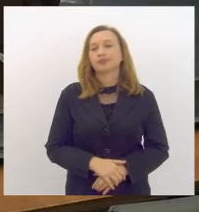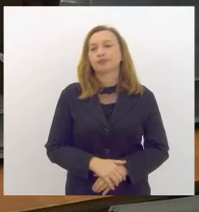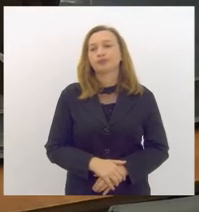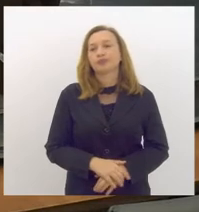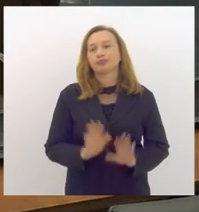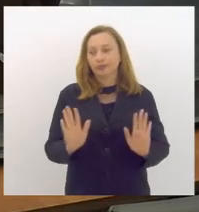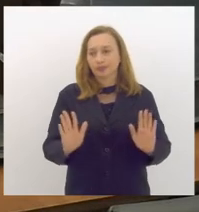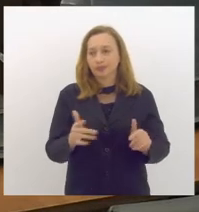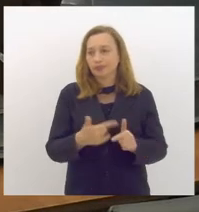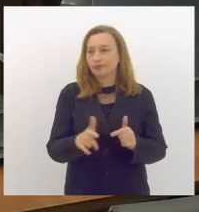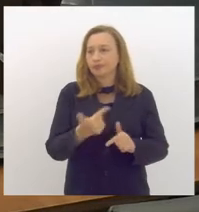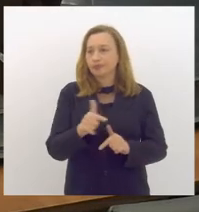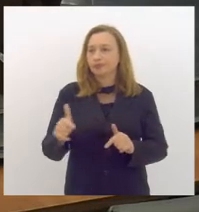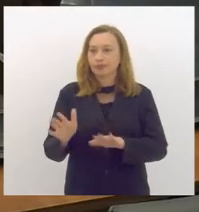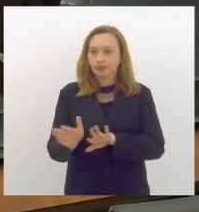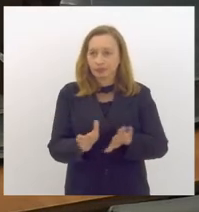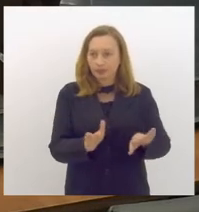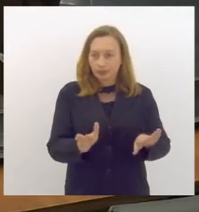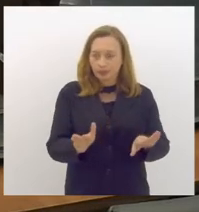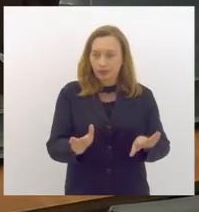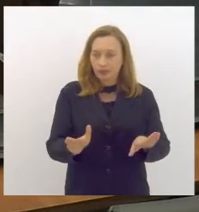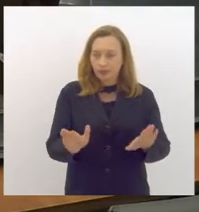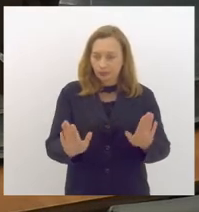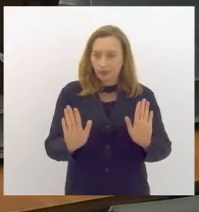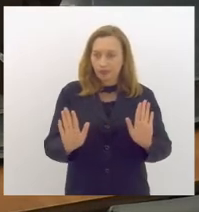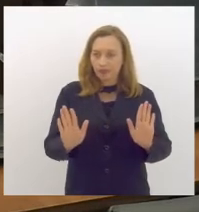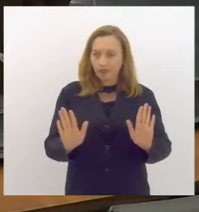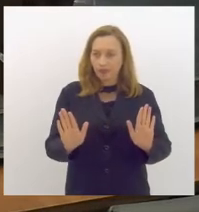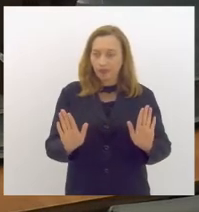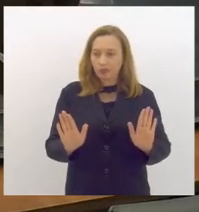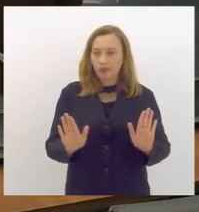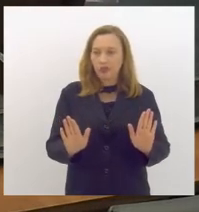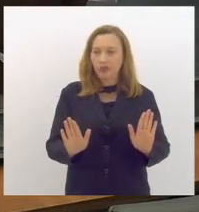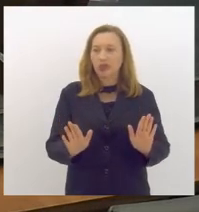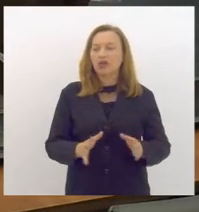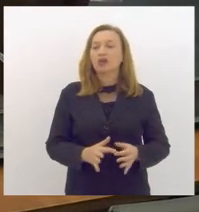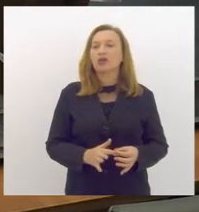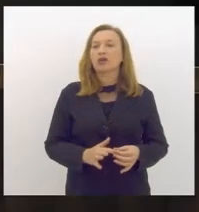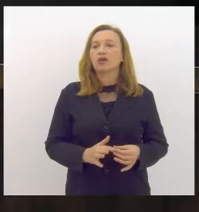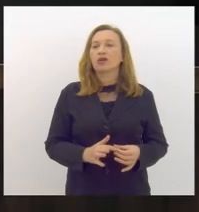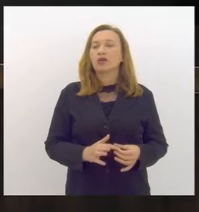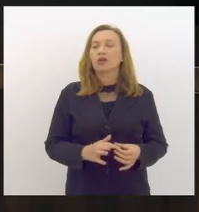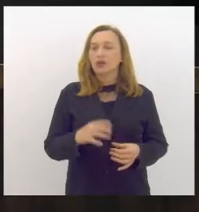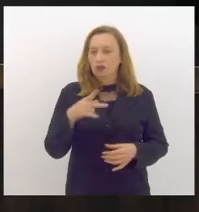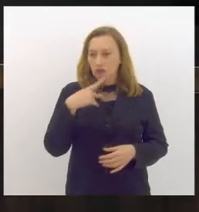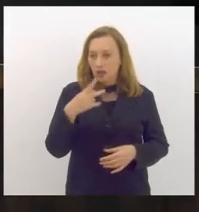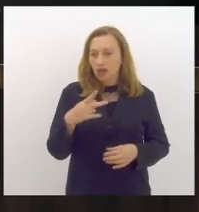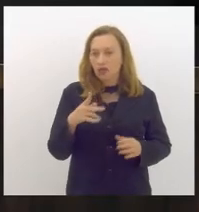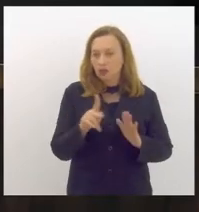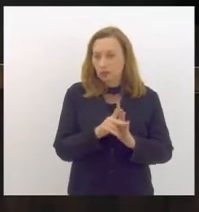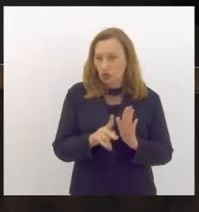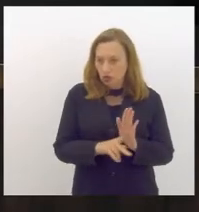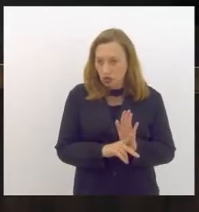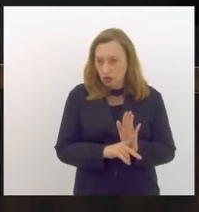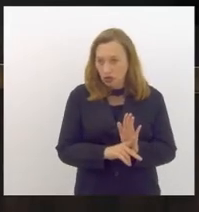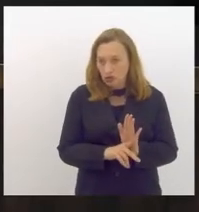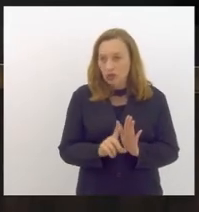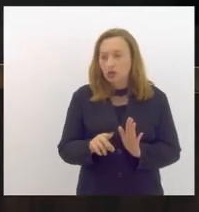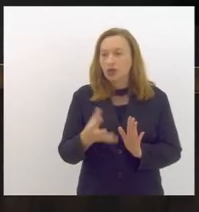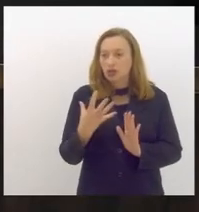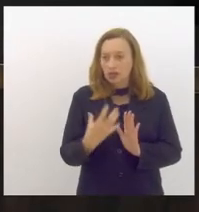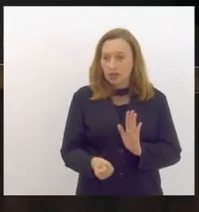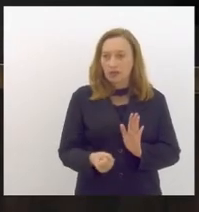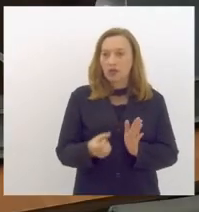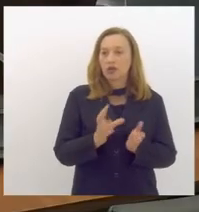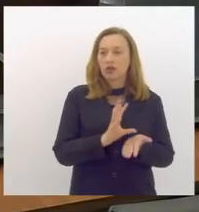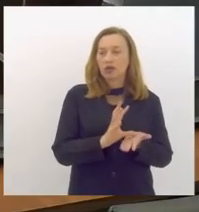interno. Sem problema. Presidente, eu queria acrescentar... Eu vou cantar o... Tá, por favor. Eu vou cantar o projeto... E como recebeu emenda, sai de